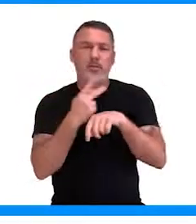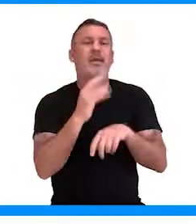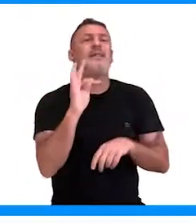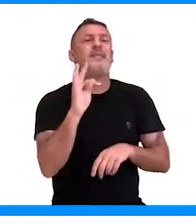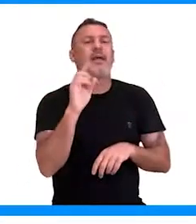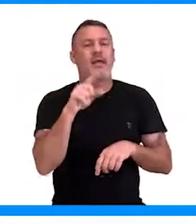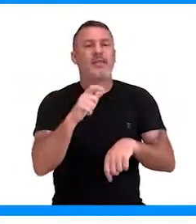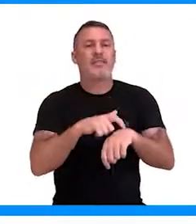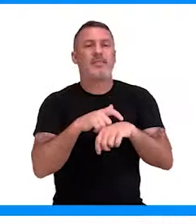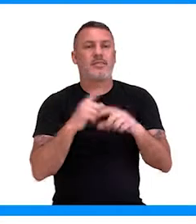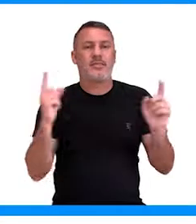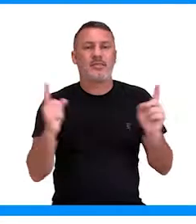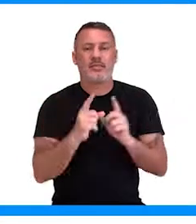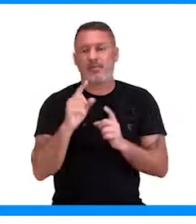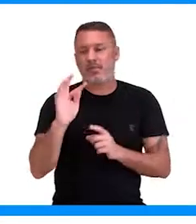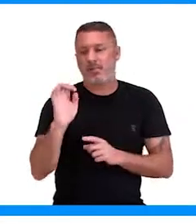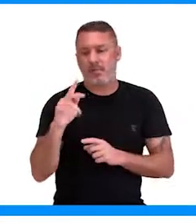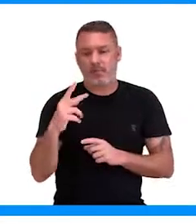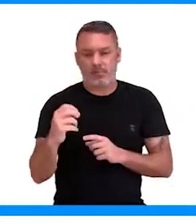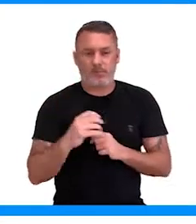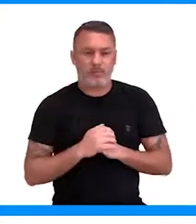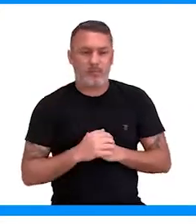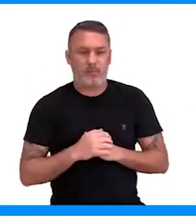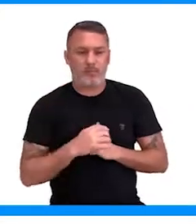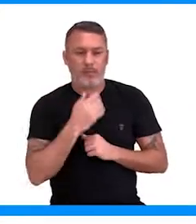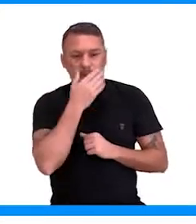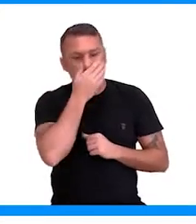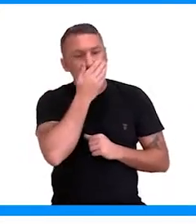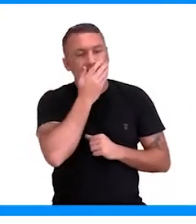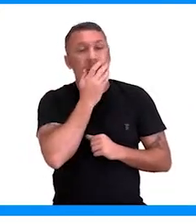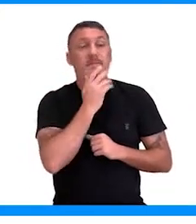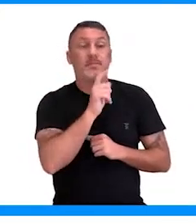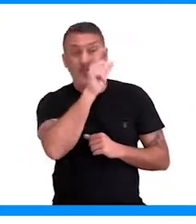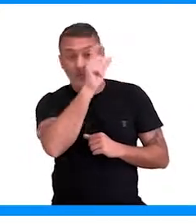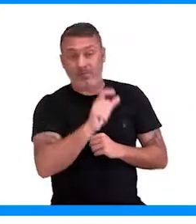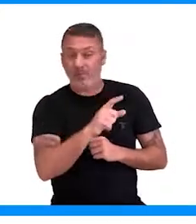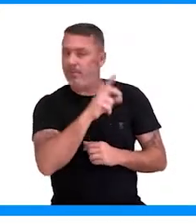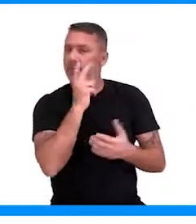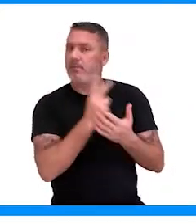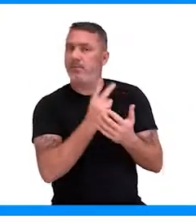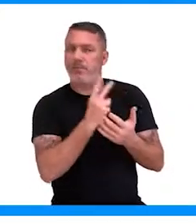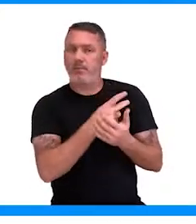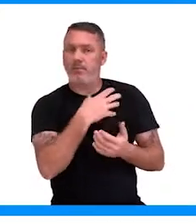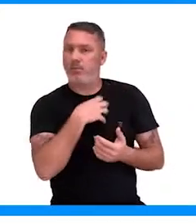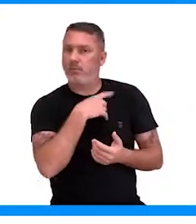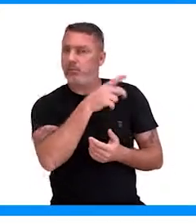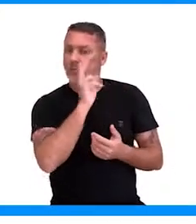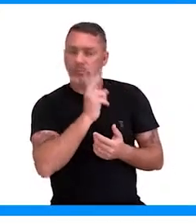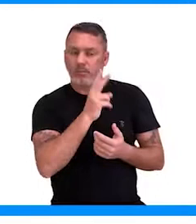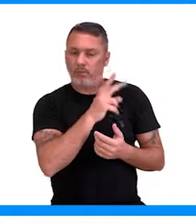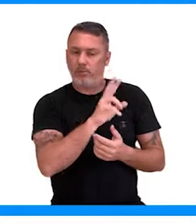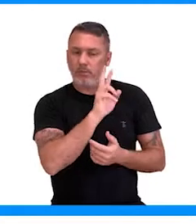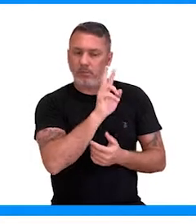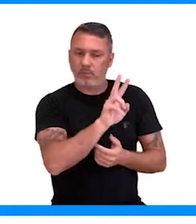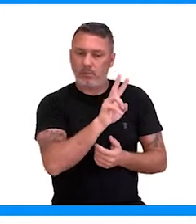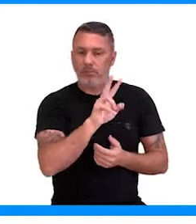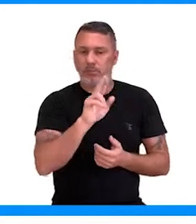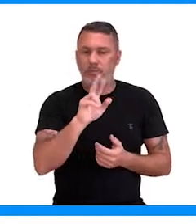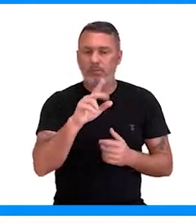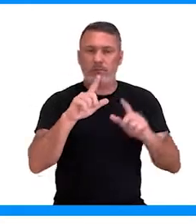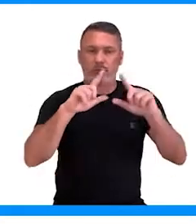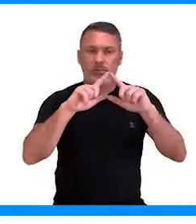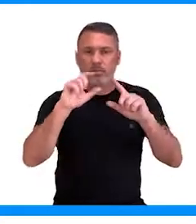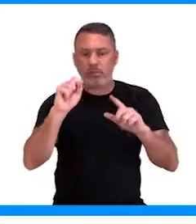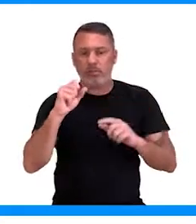aqui o que é a horizontal. A equação é o ΔS sobre ΔT.